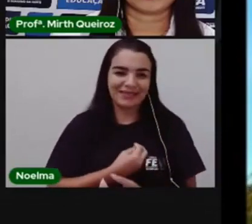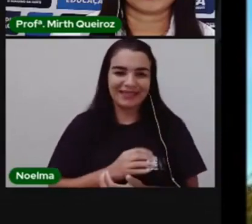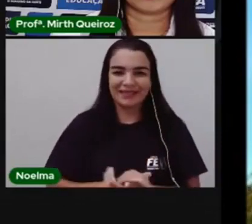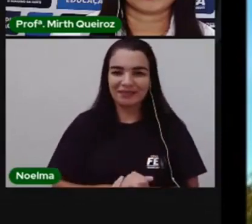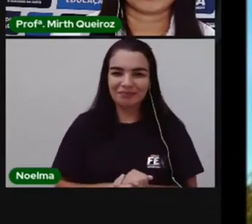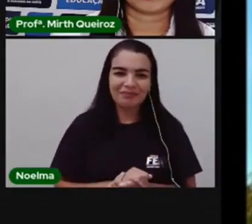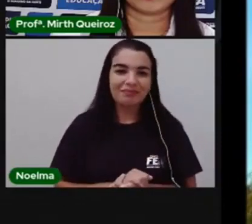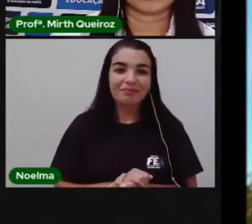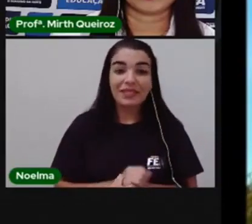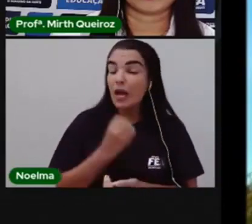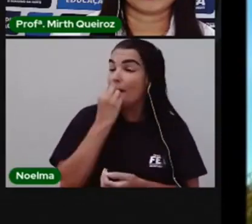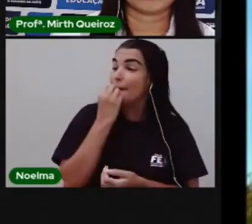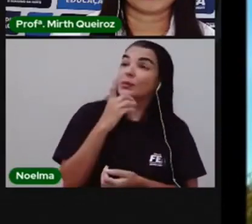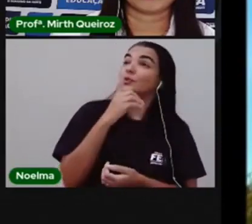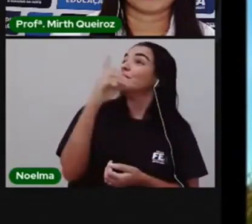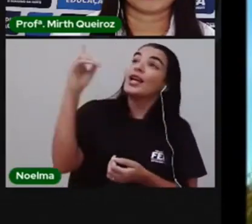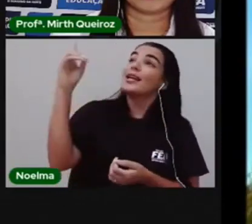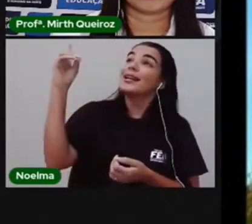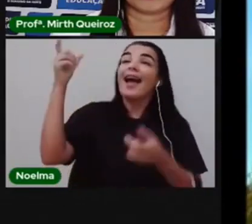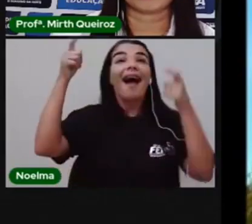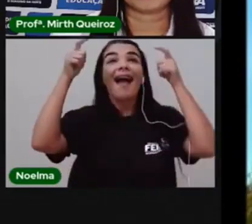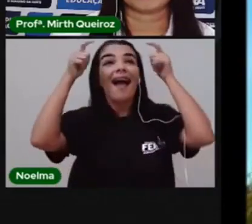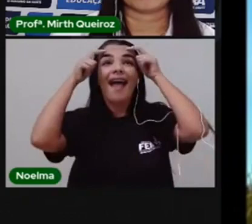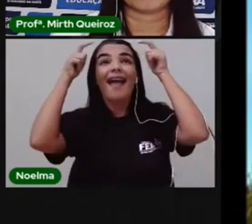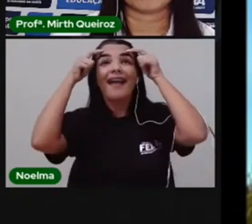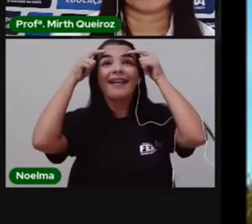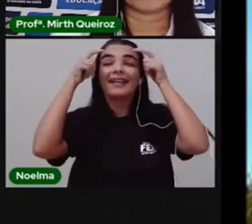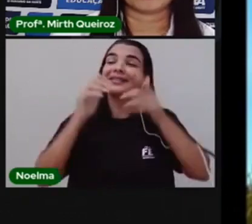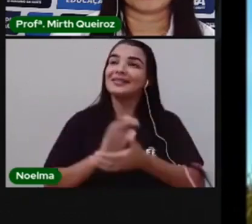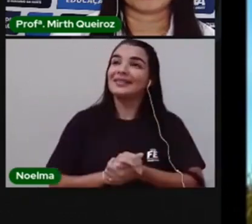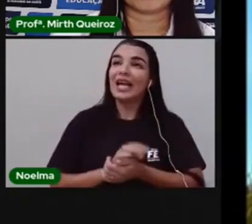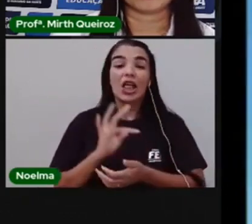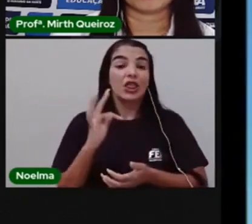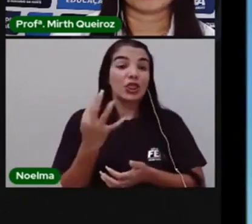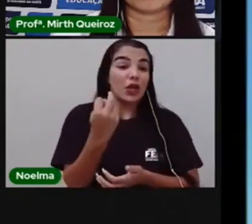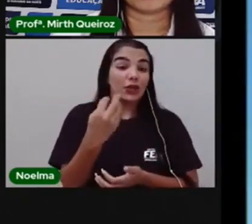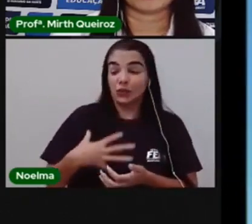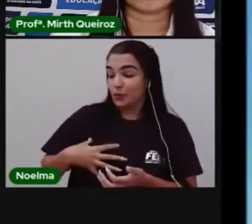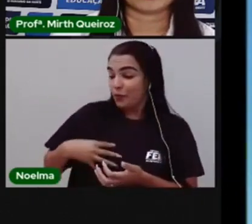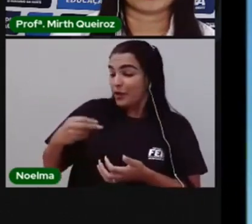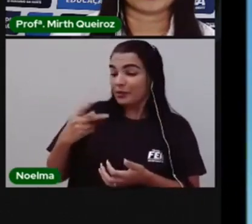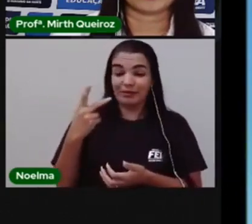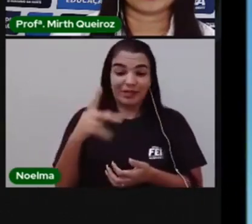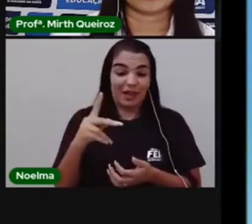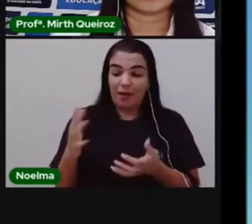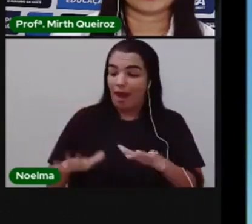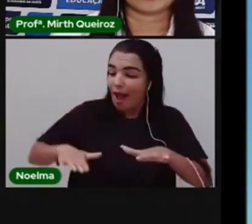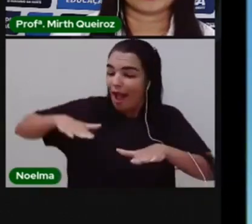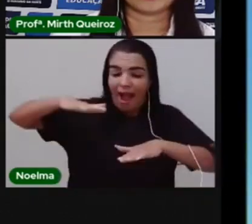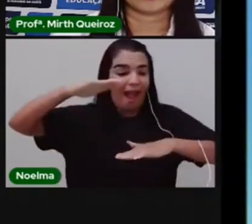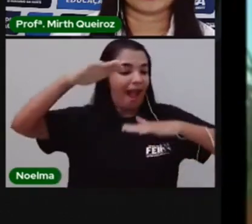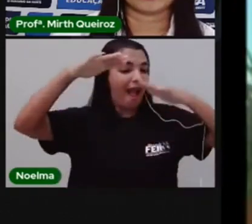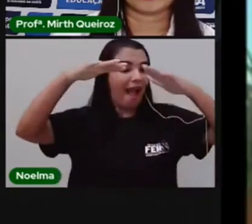as notícias matinais. Vá falando. Todos os filhotes continuam a crescer. Já os elefantes me lembraram